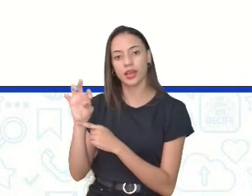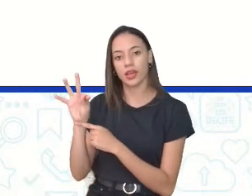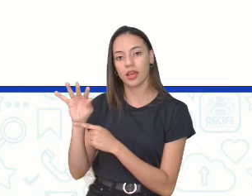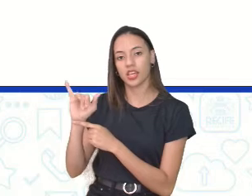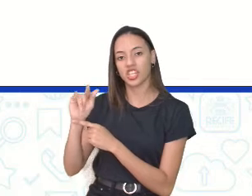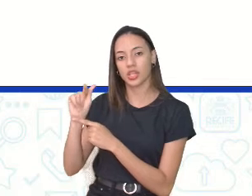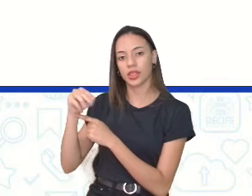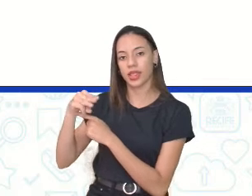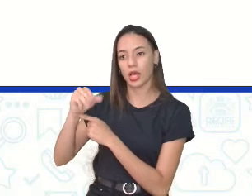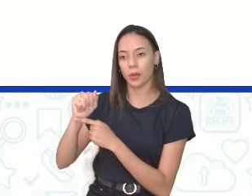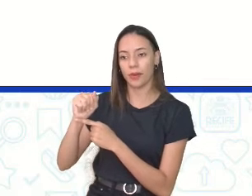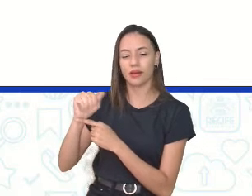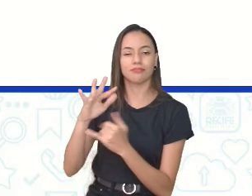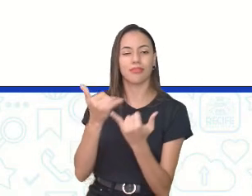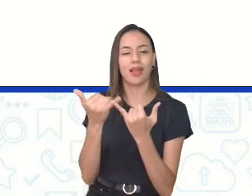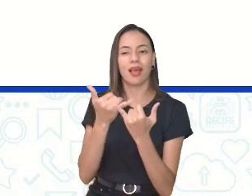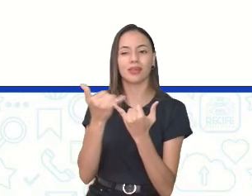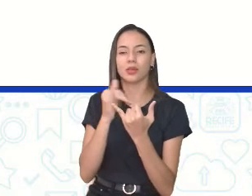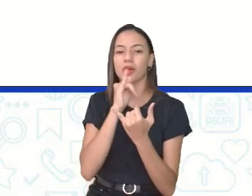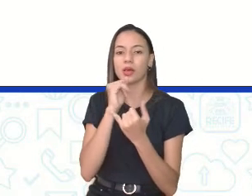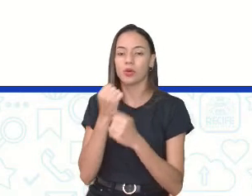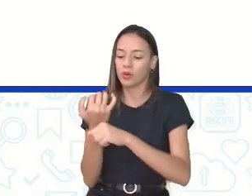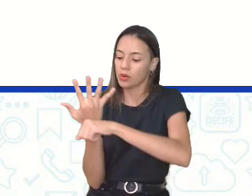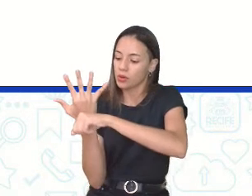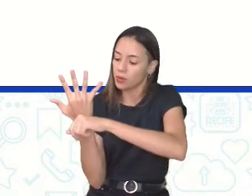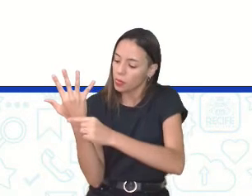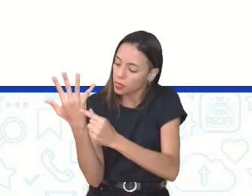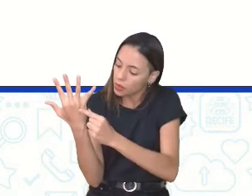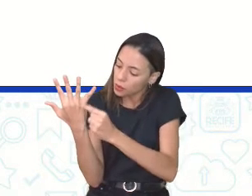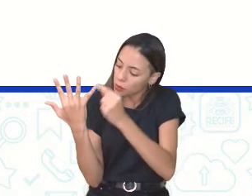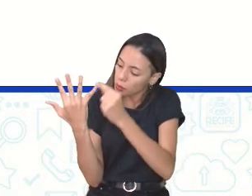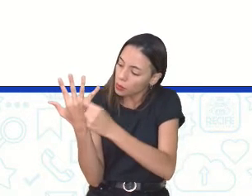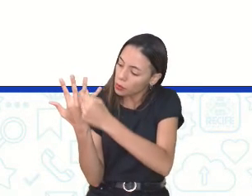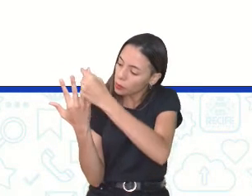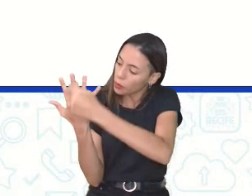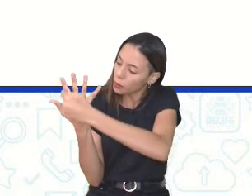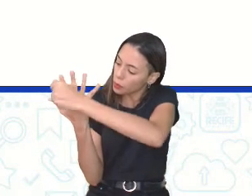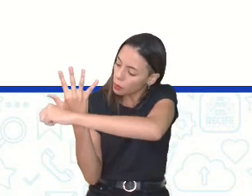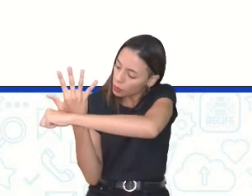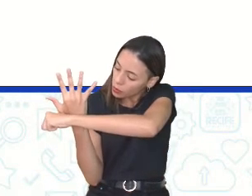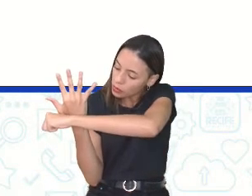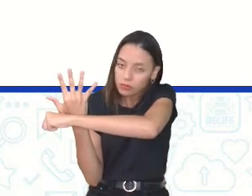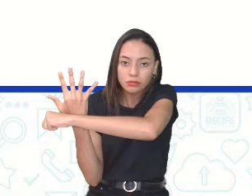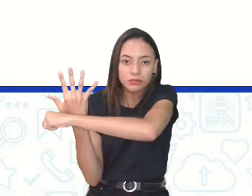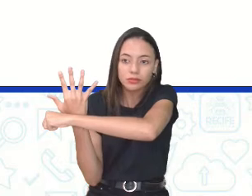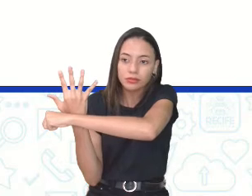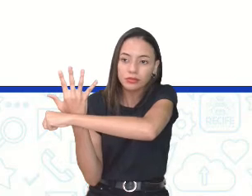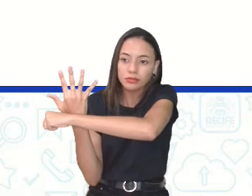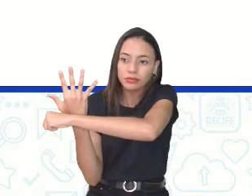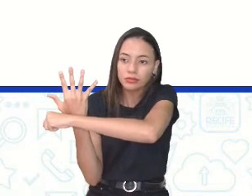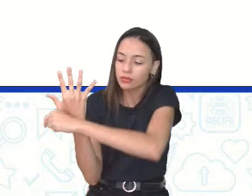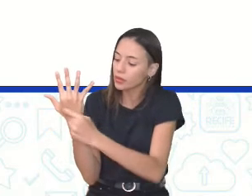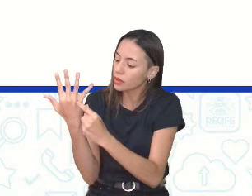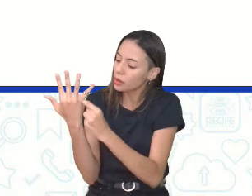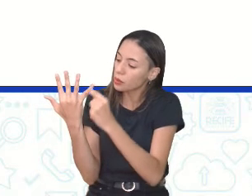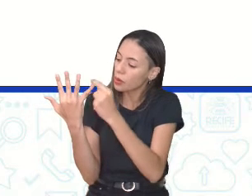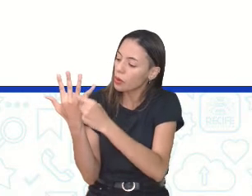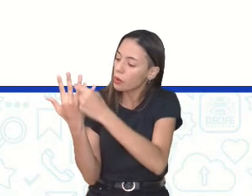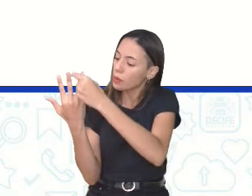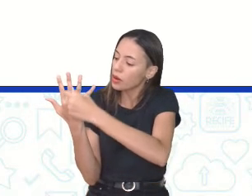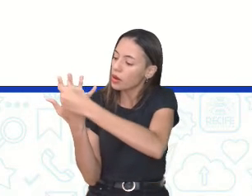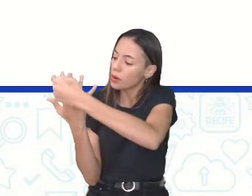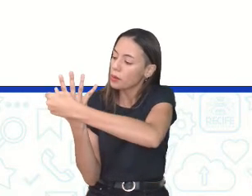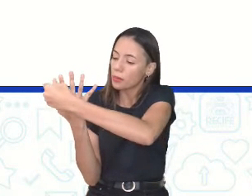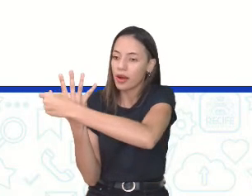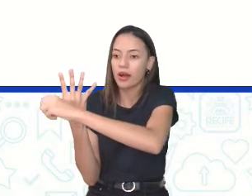uns uns fiozinhos, né? No final desse ovário, né? No final não, na parte superior, né?